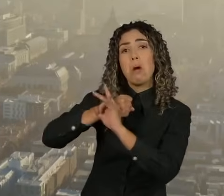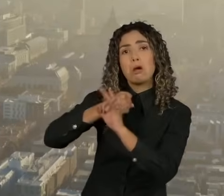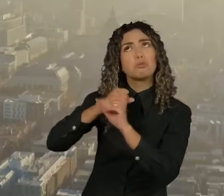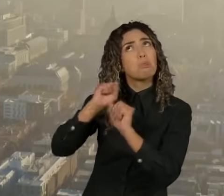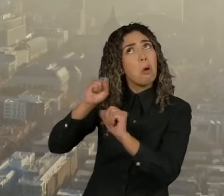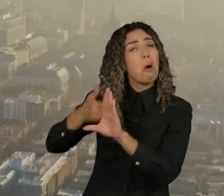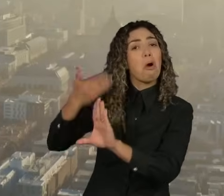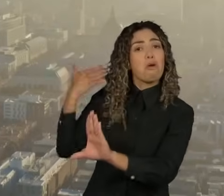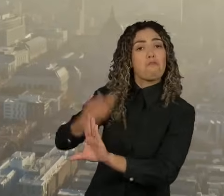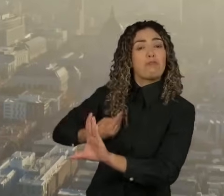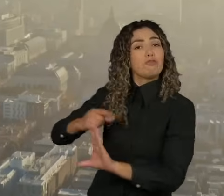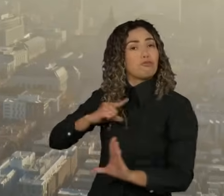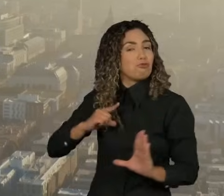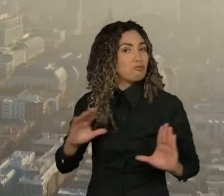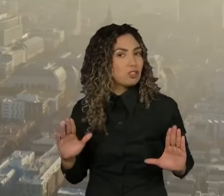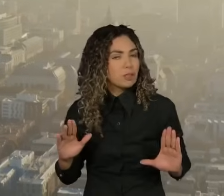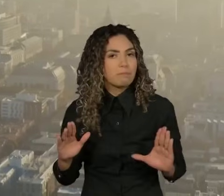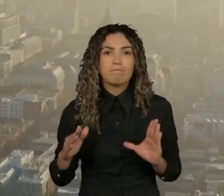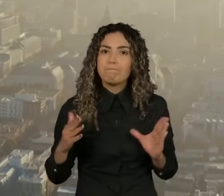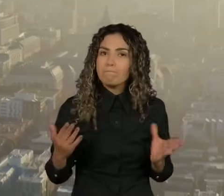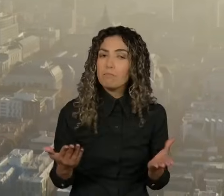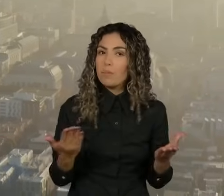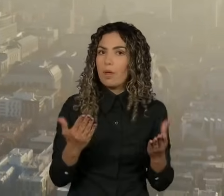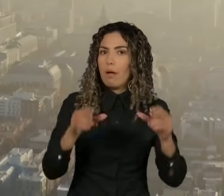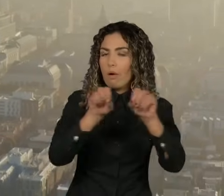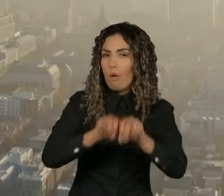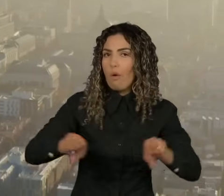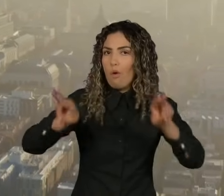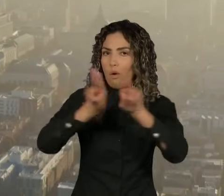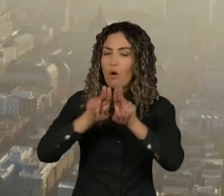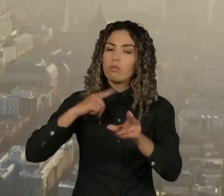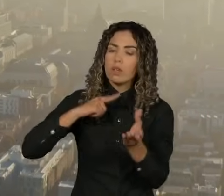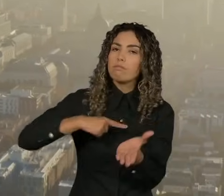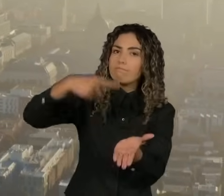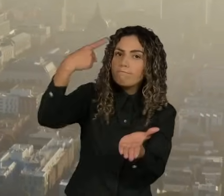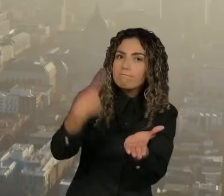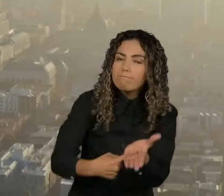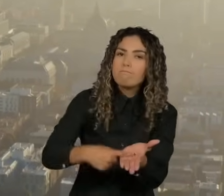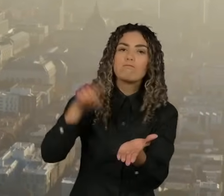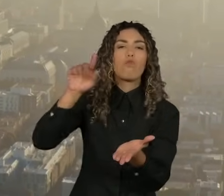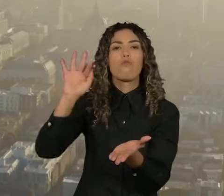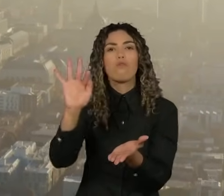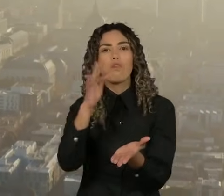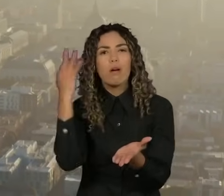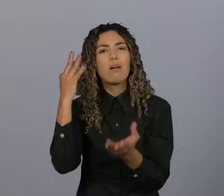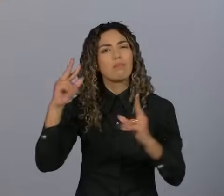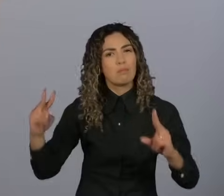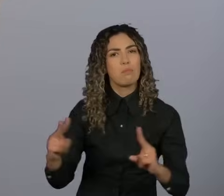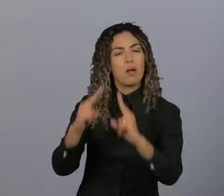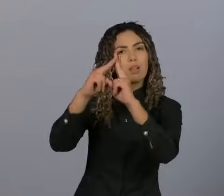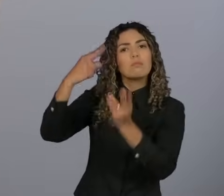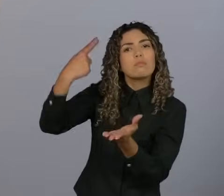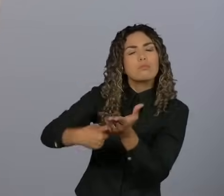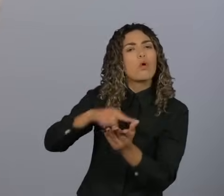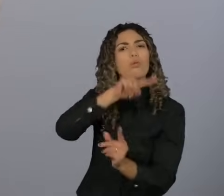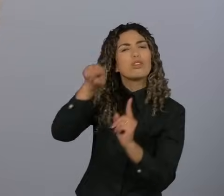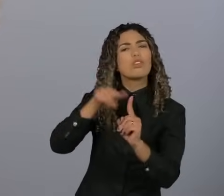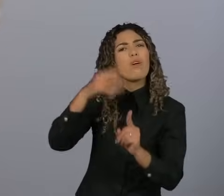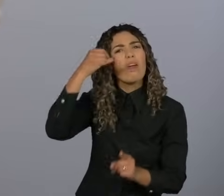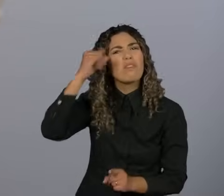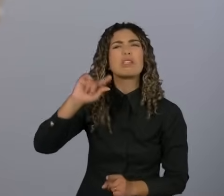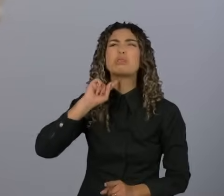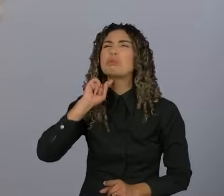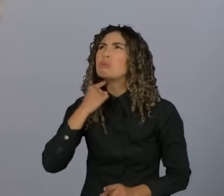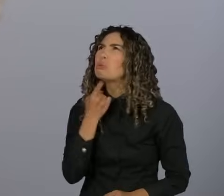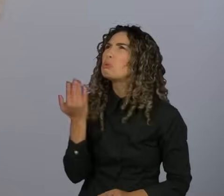O Comitê do Acordo de Paris, tratado da ONU para reduzir emissões de gases do efeito estufa, envia alerta